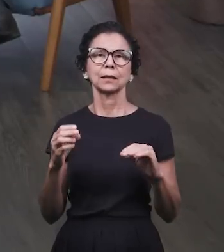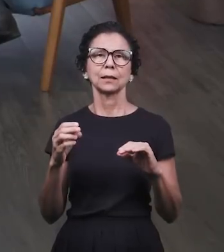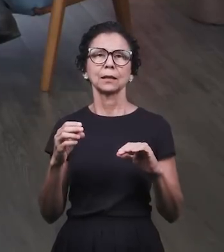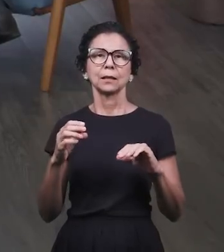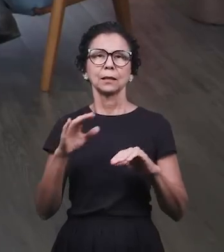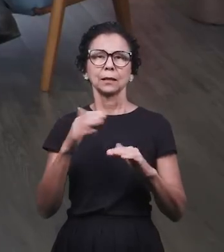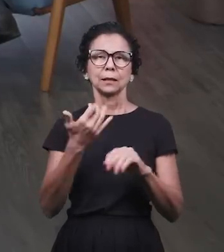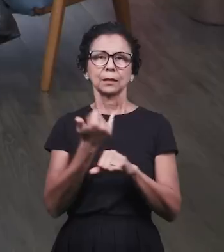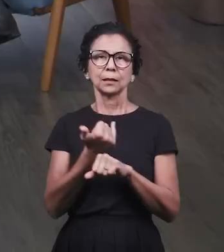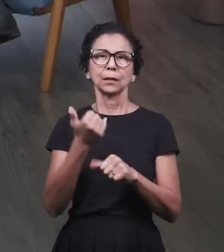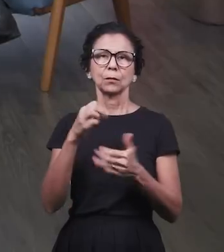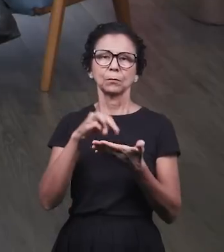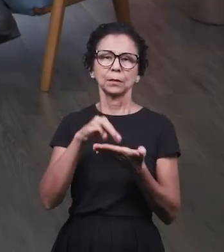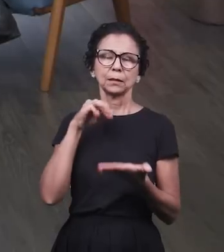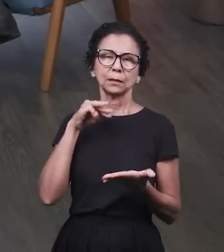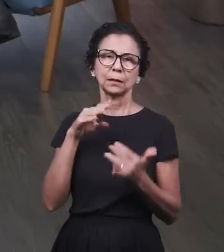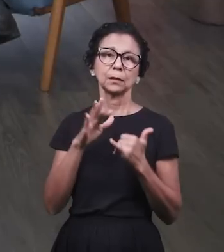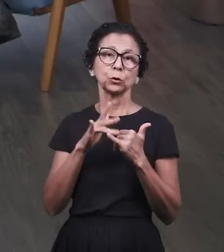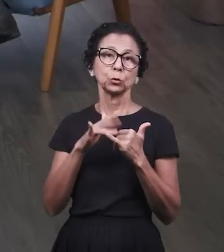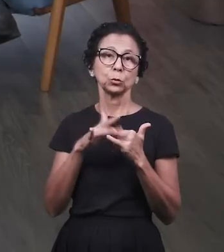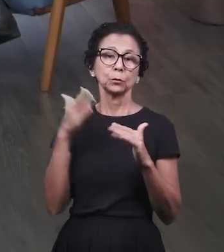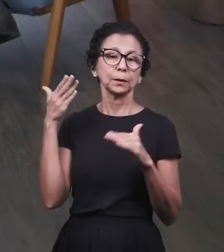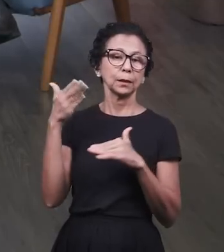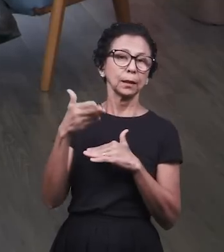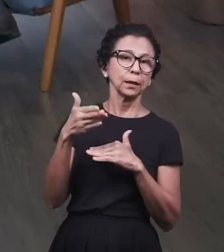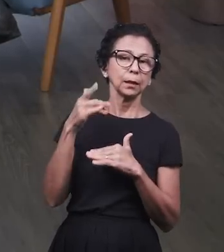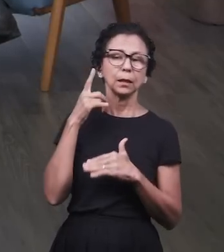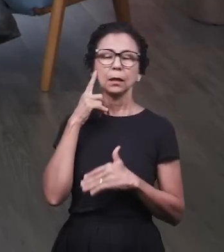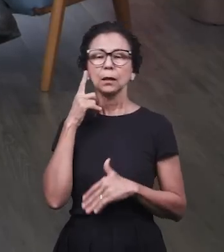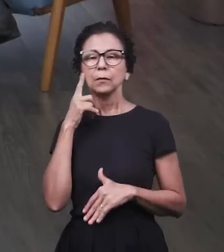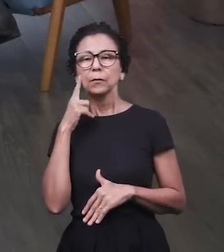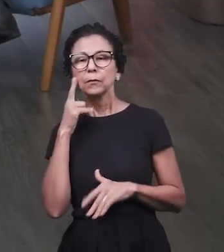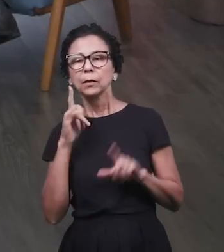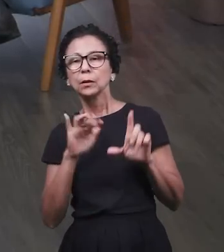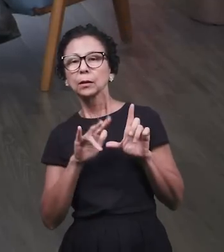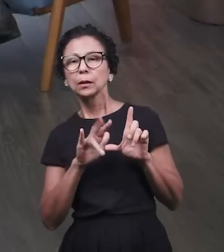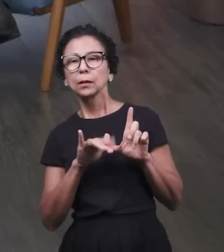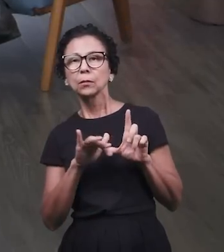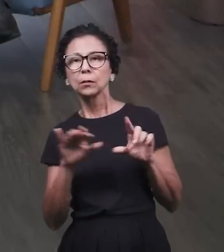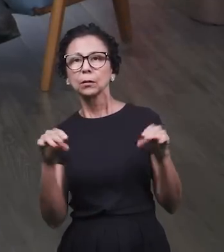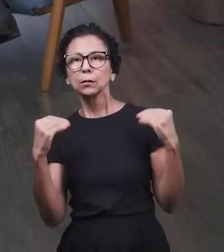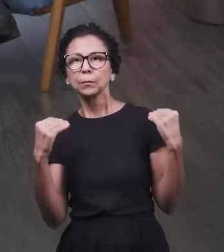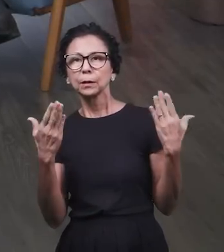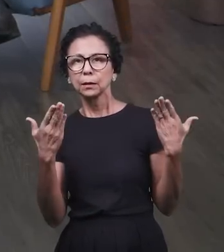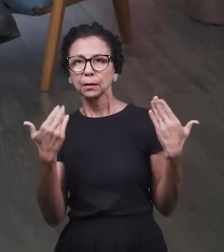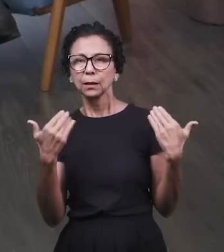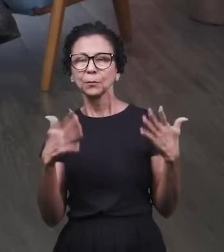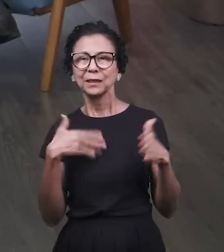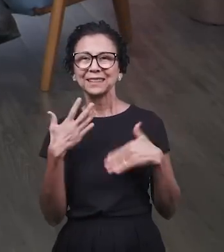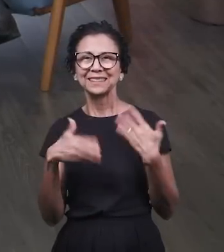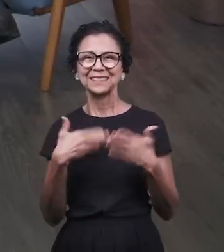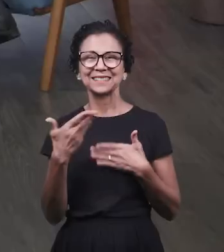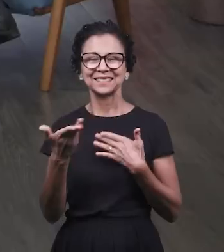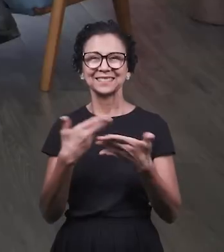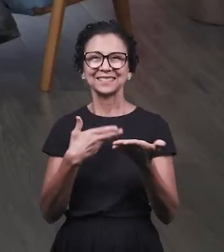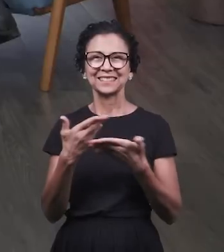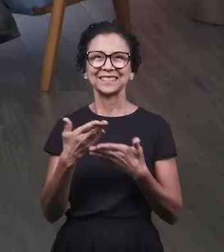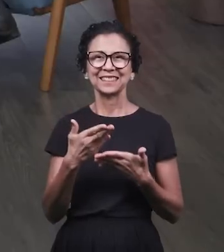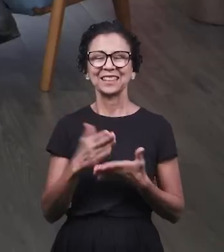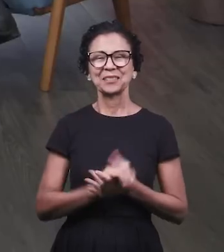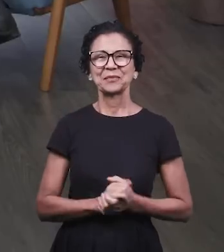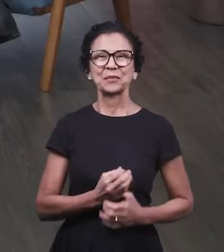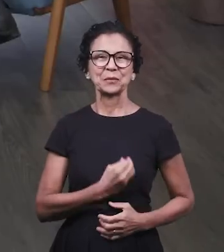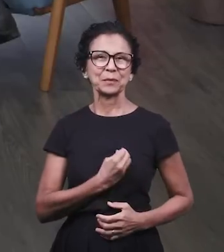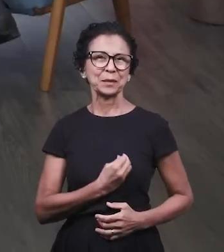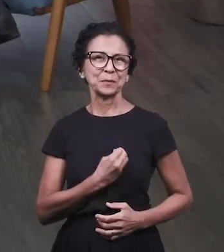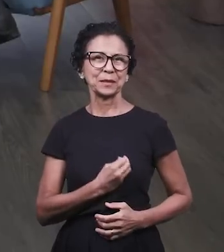você participar também. No nosso canal no YouTube, você entra, vê lá o QR Code, participa, manda para nós, será uma alegria compartilhar com todos aqui a